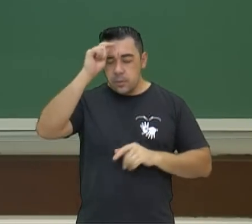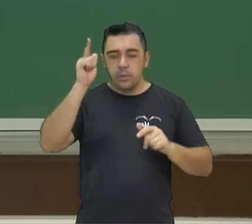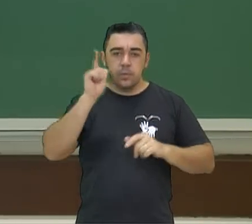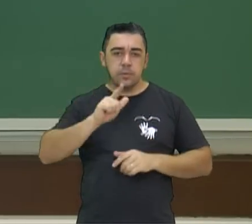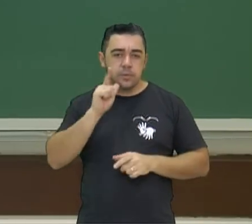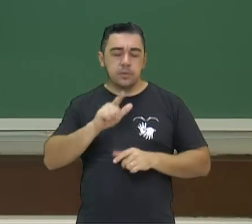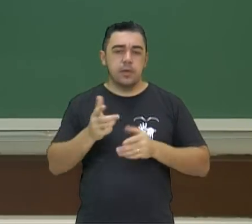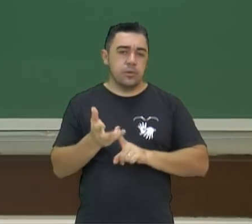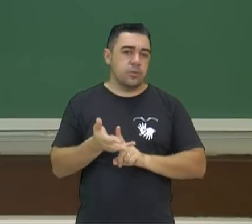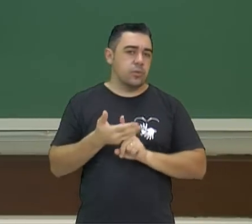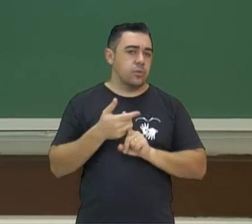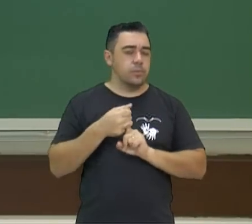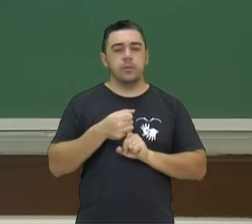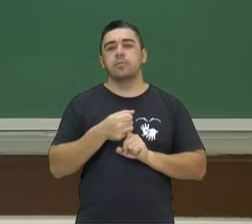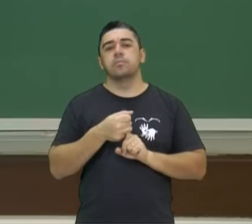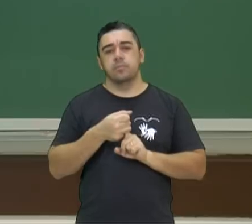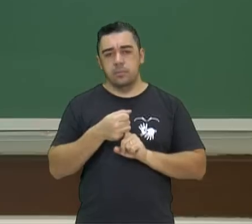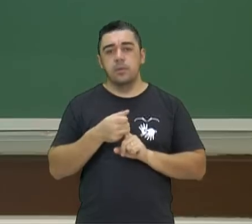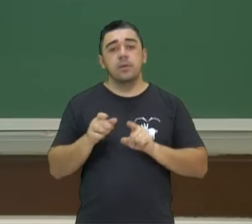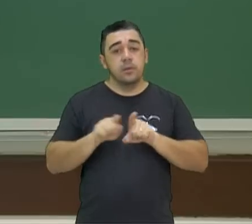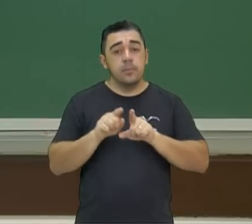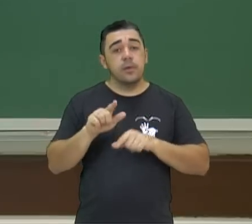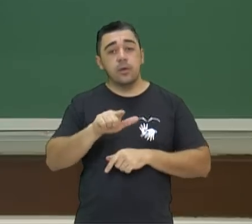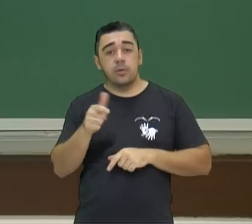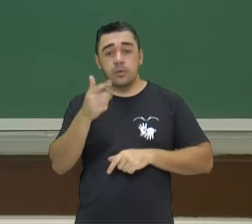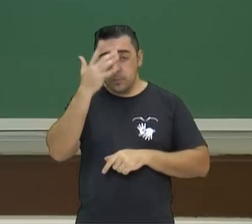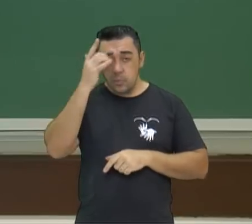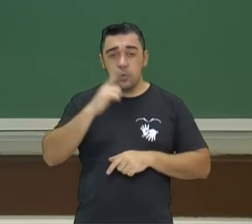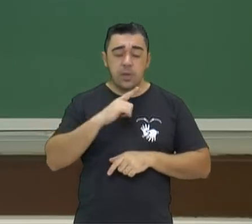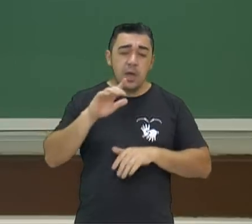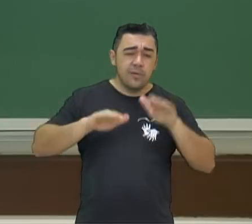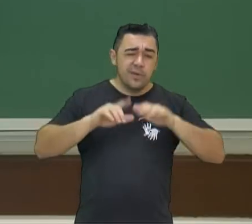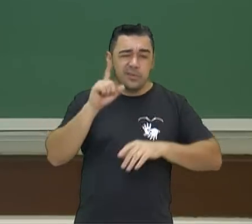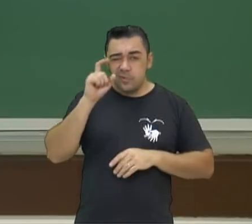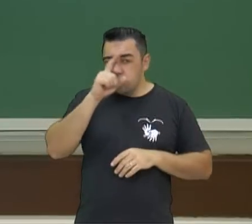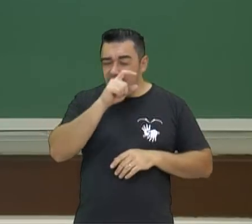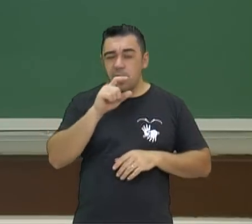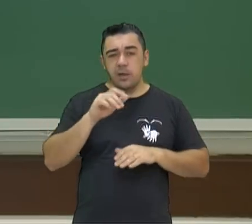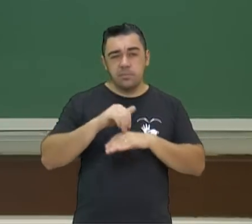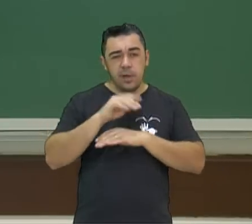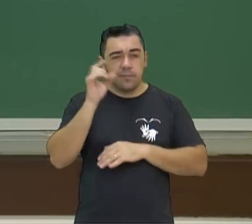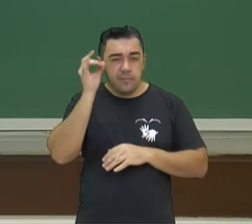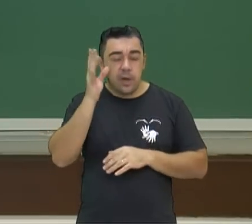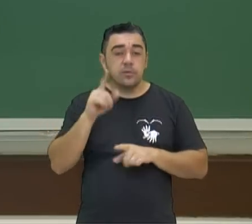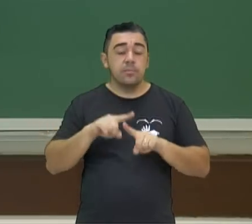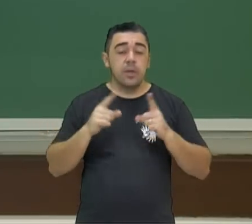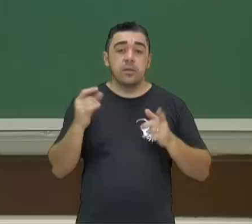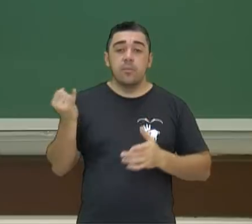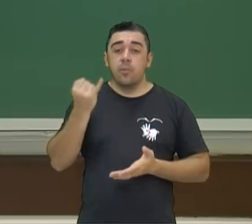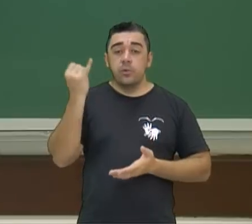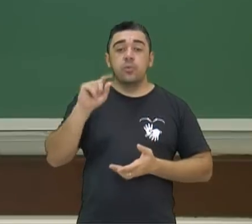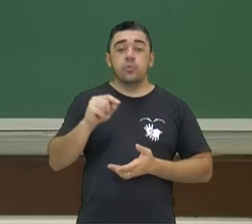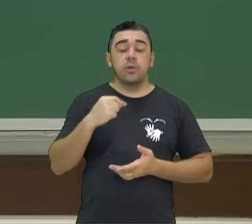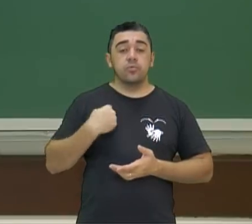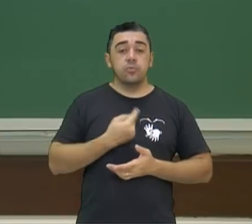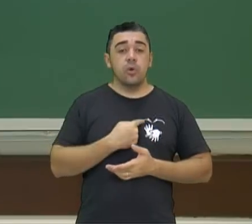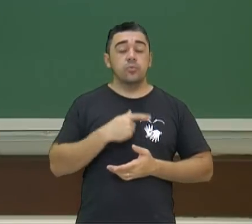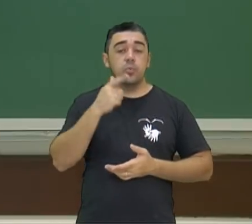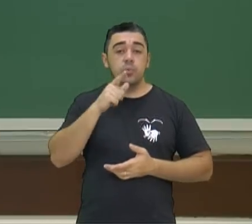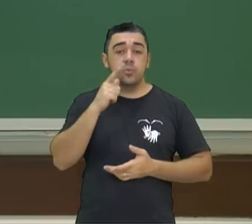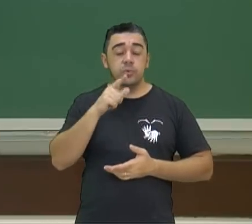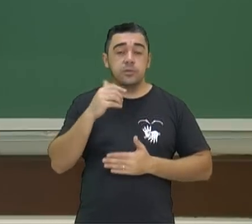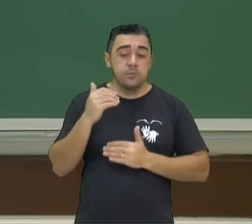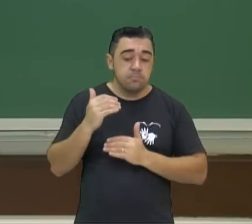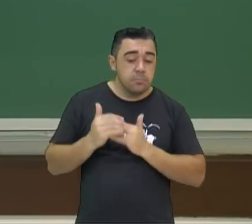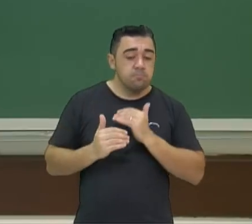como todas as modalidades, algumas pessoas têm mais dificuldade, outras têm mais facilidade, né? Mas o importante é que a gente supere essas